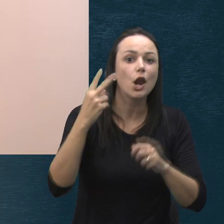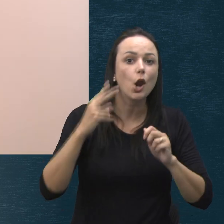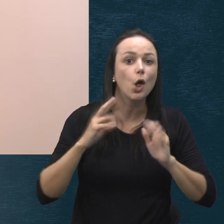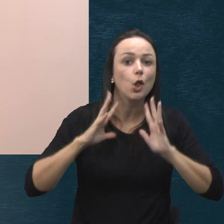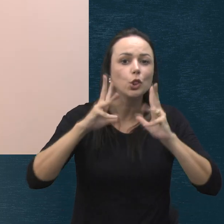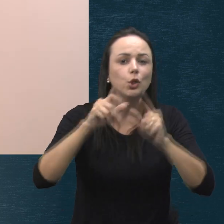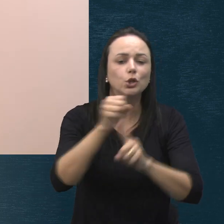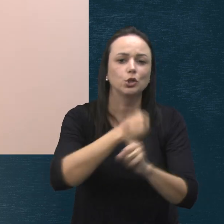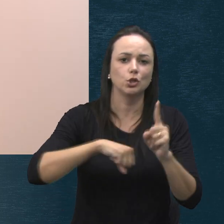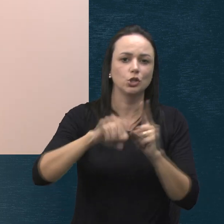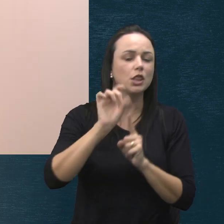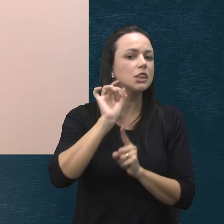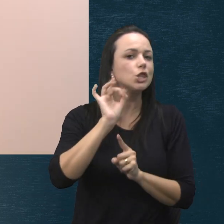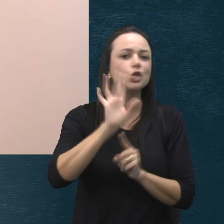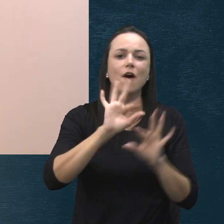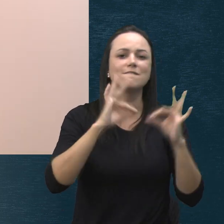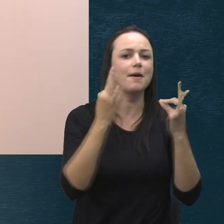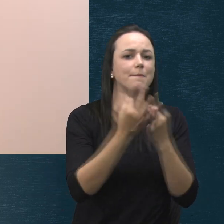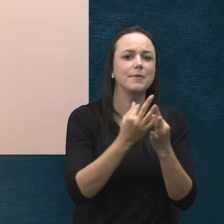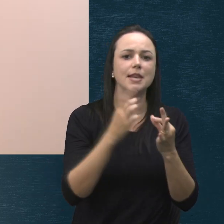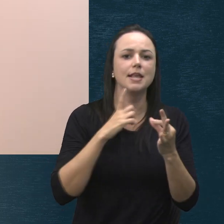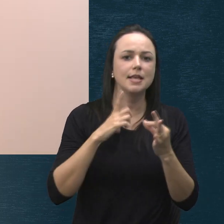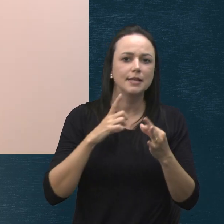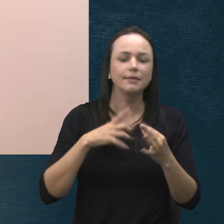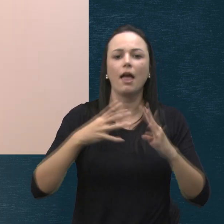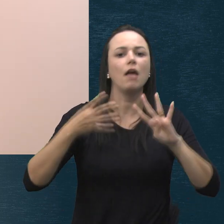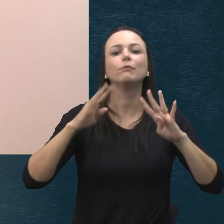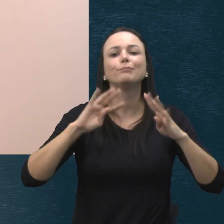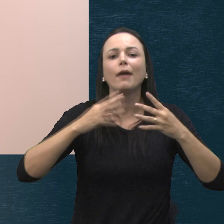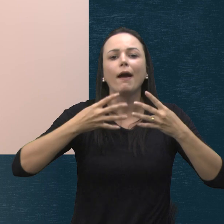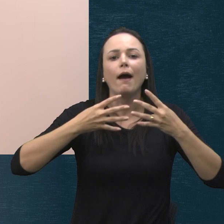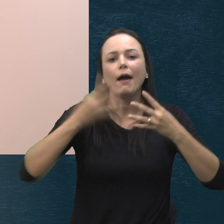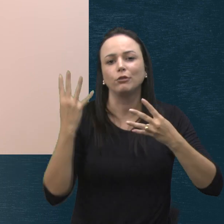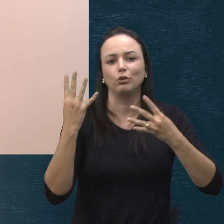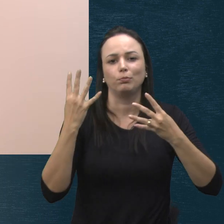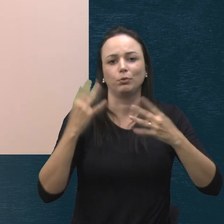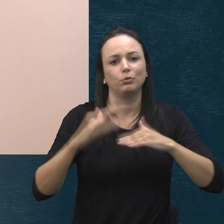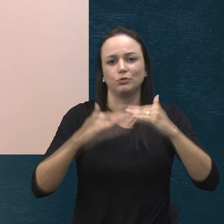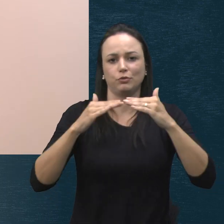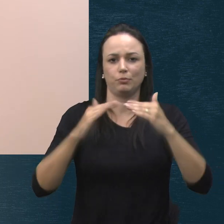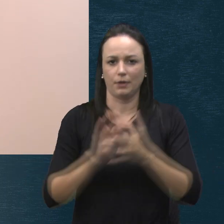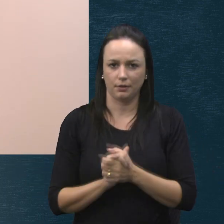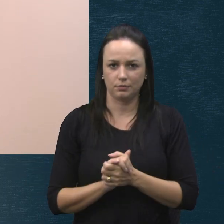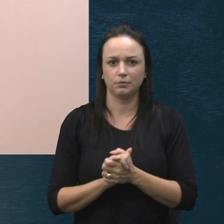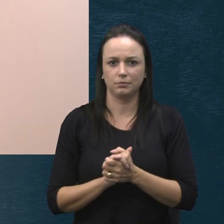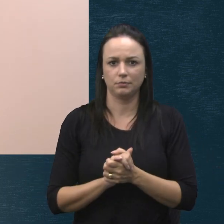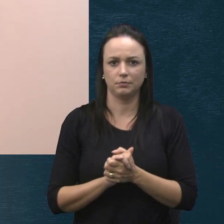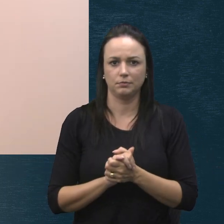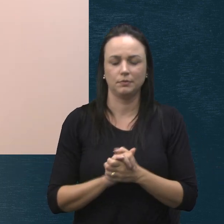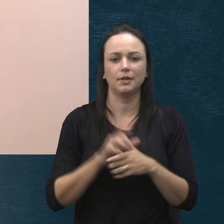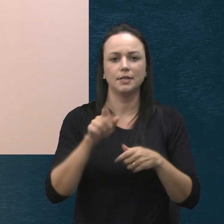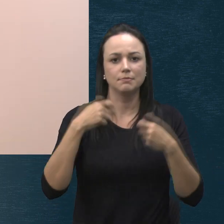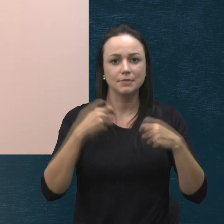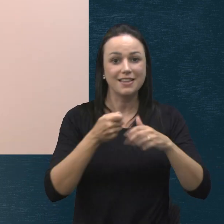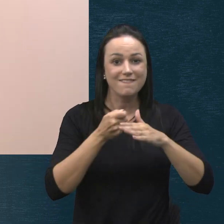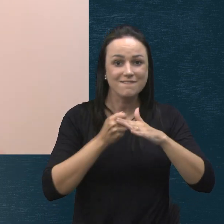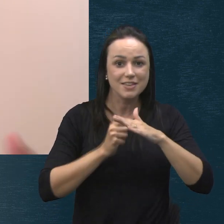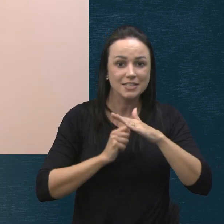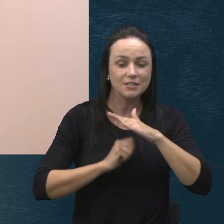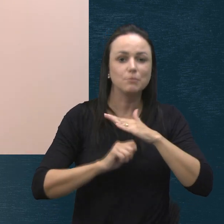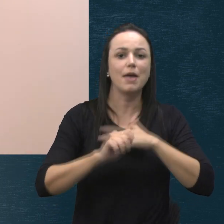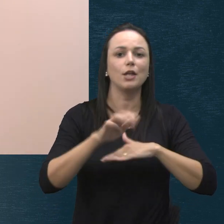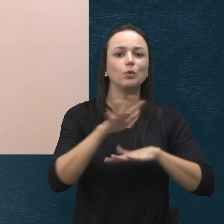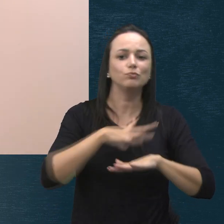das famílias de crianças e adolescentes com desenvolvimento atípico. Isso necessita de um investimento em termos